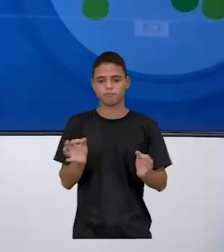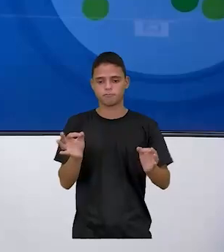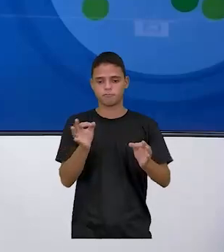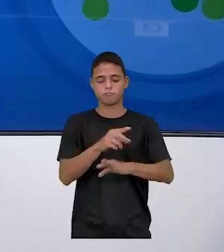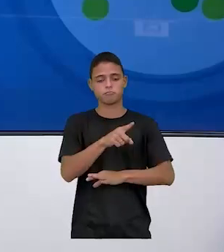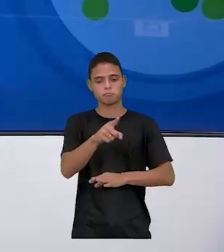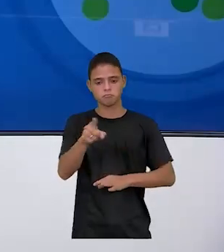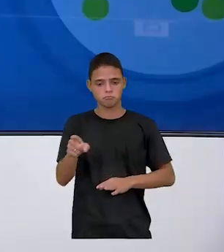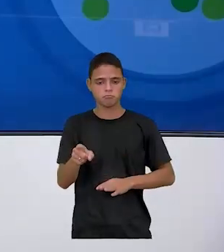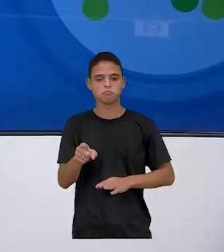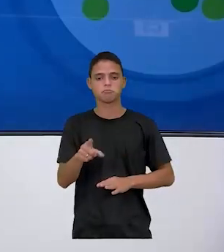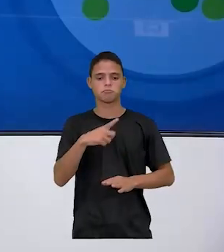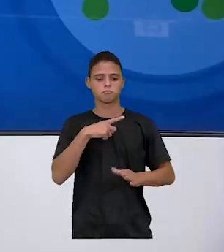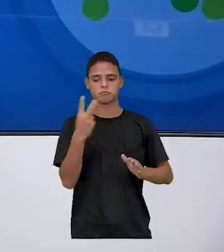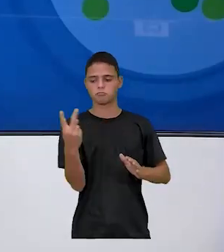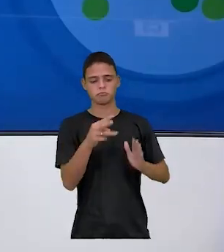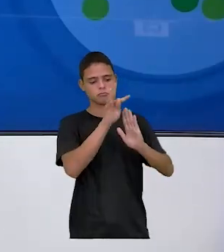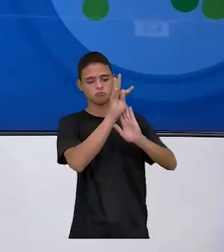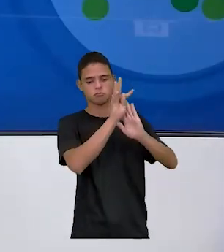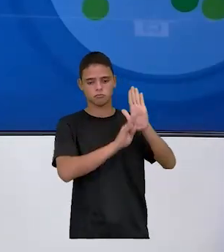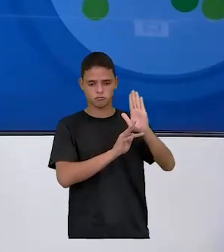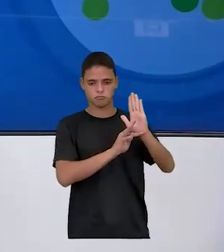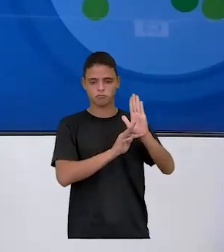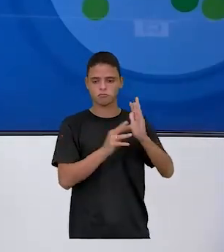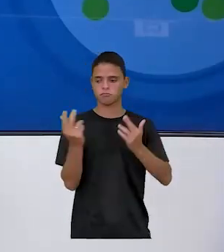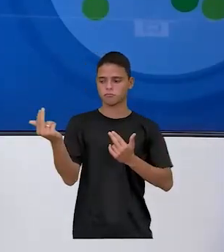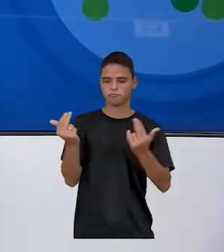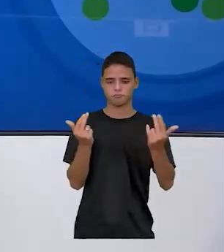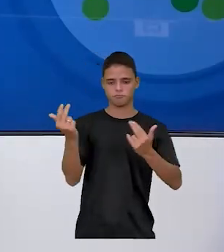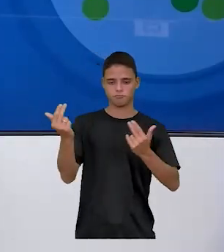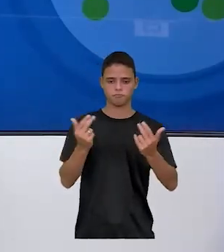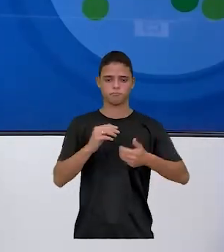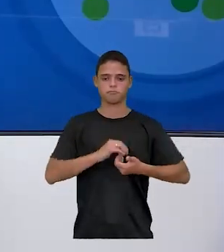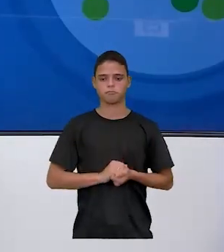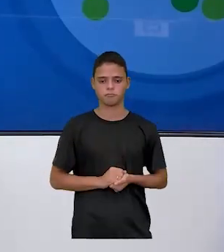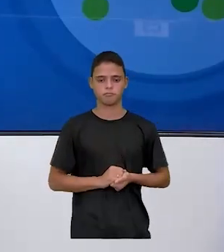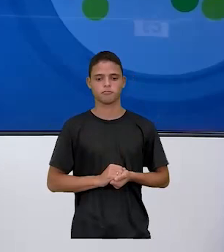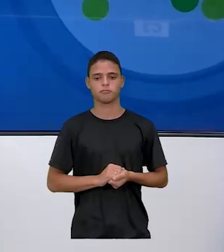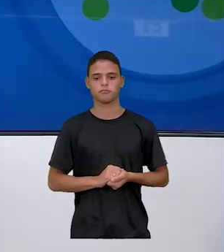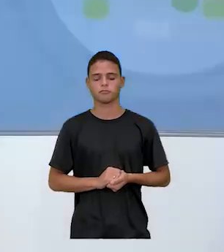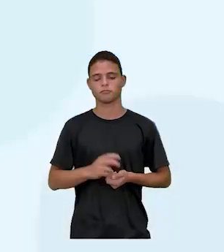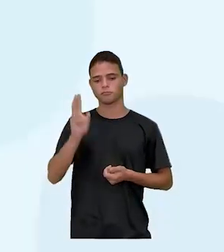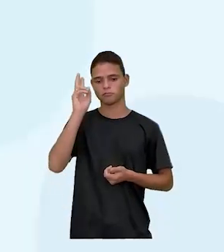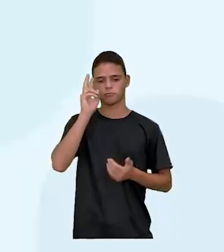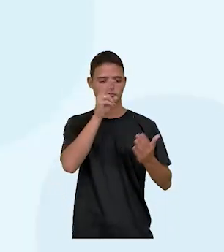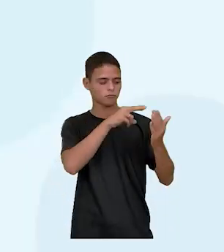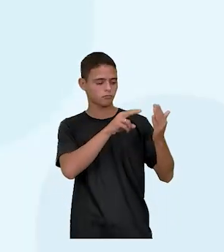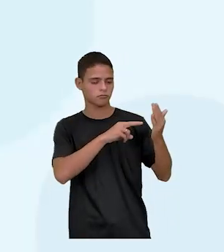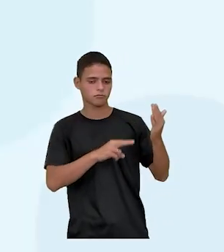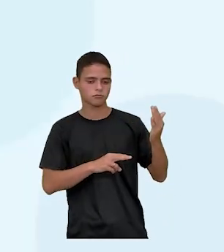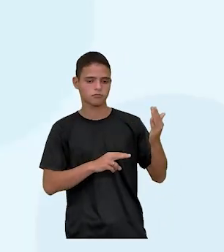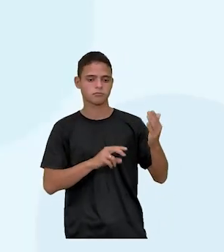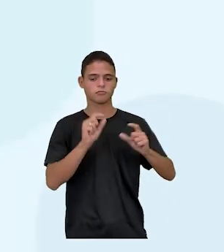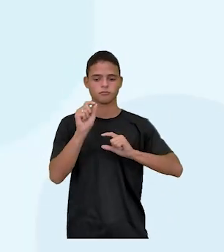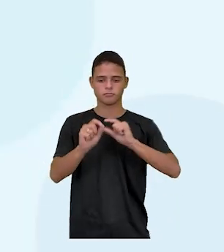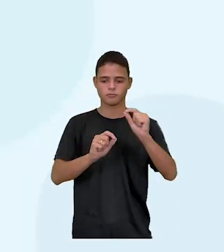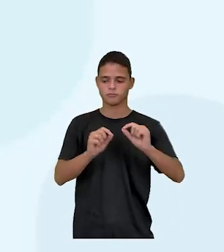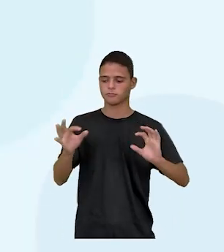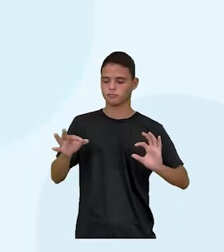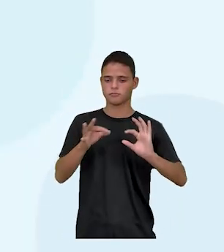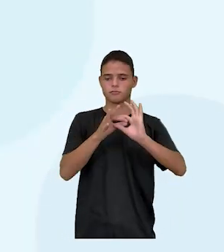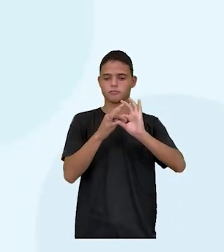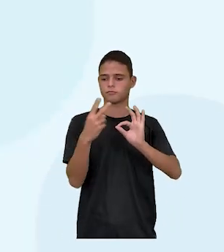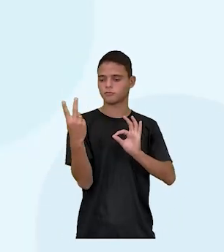gostado de nós colocarmos dois textos para conversar de forma intertextual. O que fizemos? Lemos, interpretamos e relacionamos